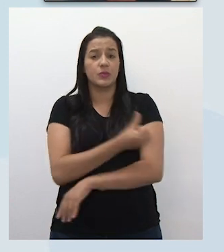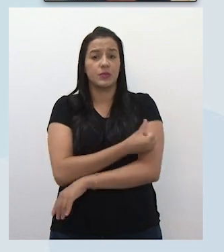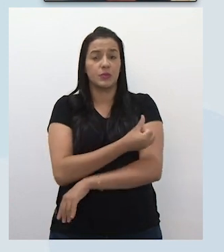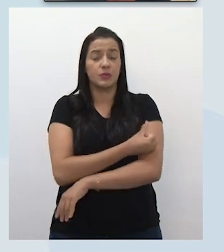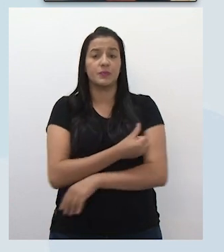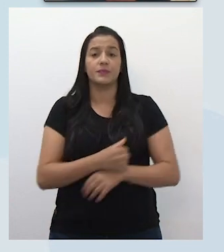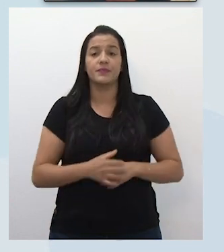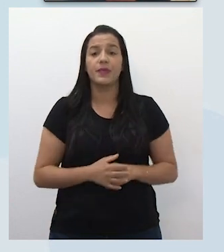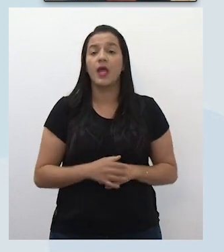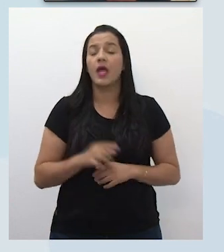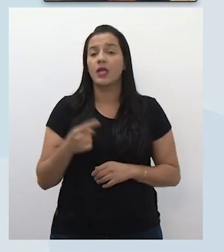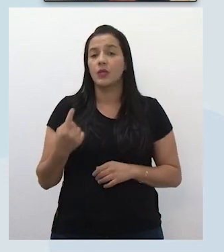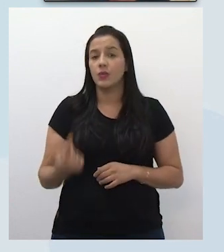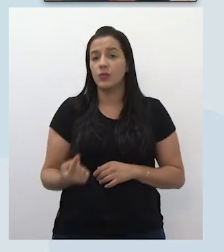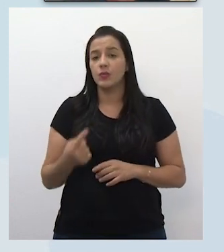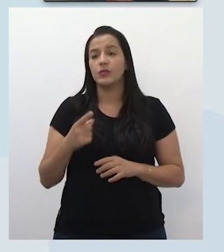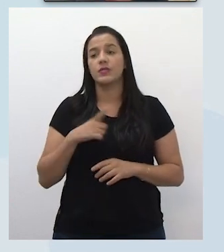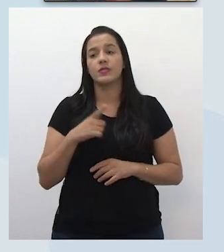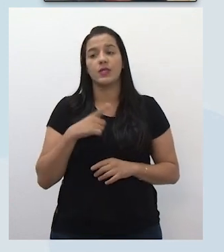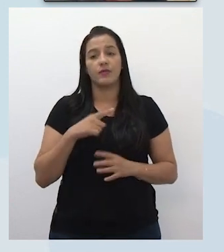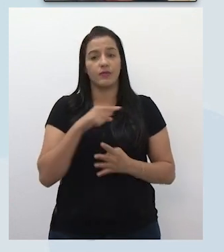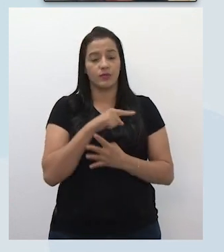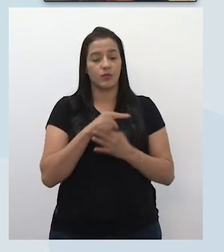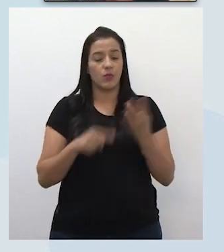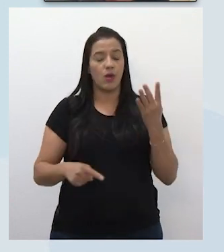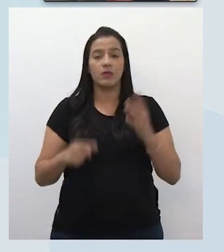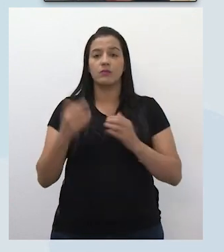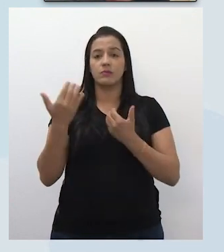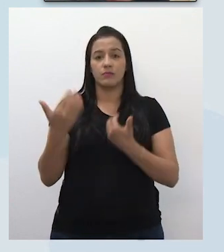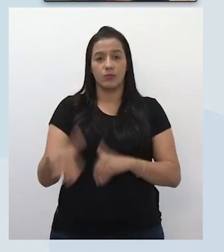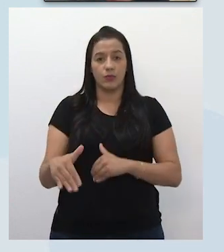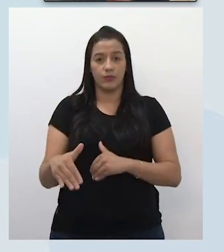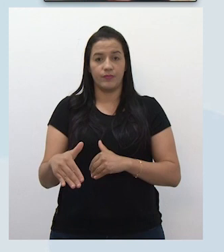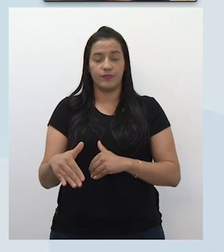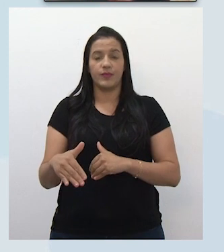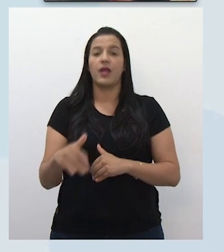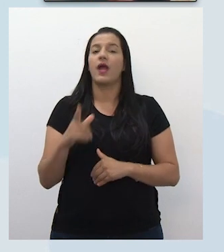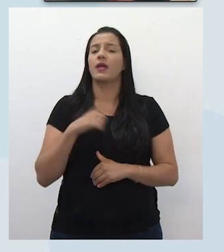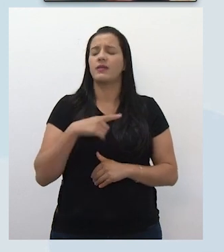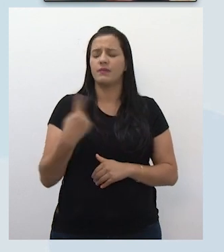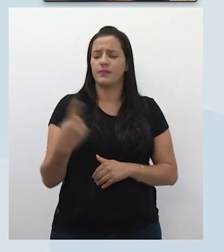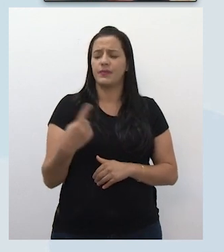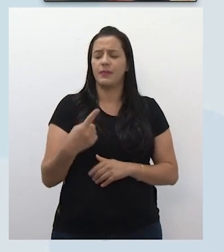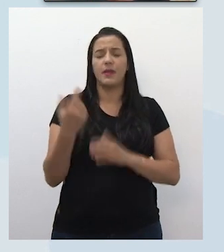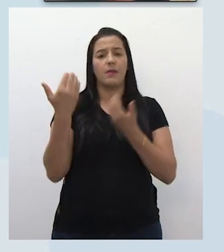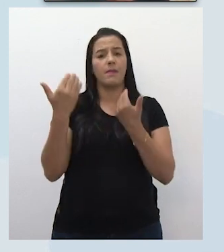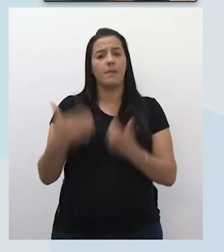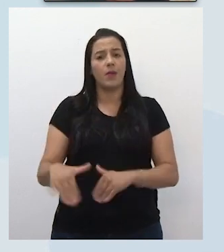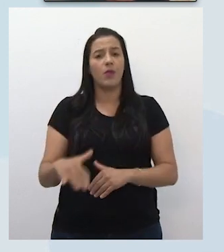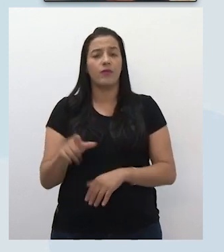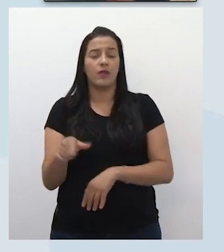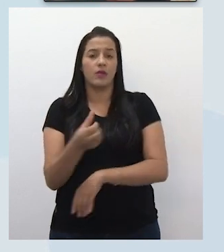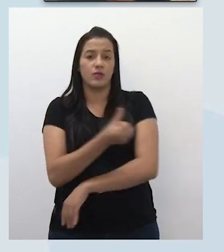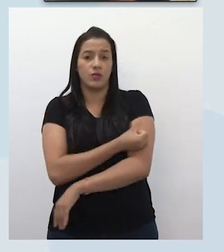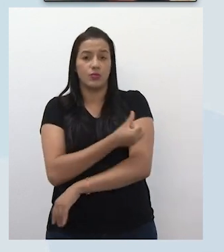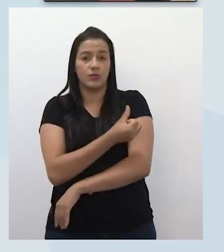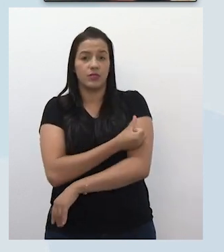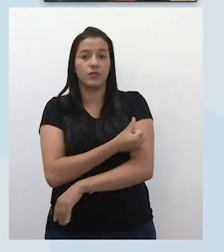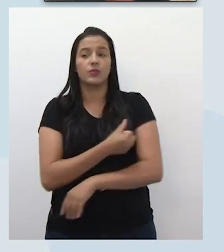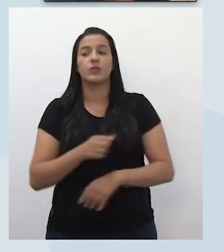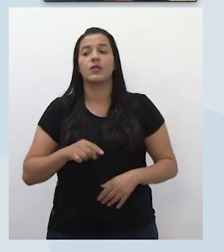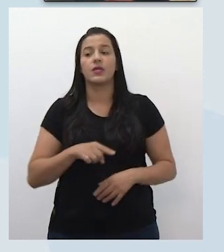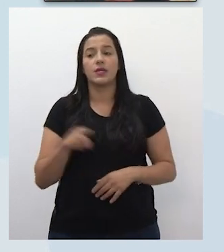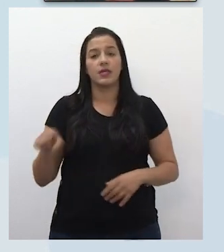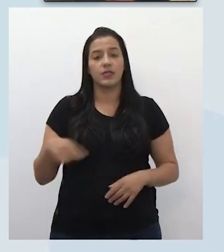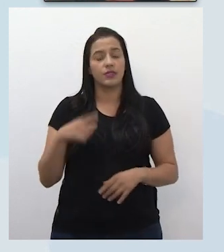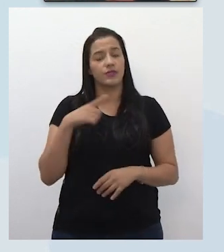um deles era composto por 4 provas. E aí, na primeira prova, os alunos de 6º ano fizeram um teste